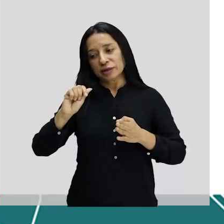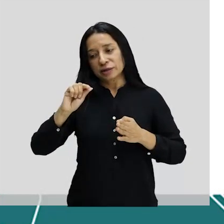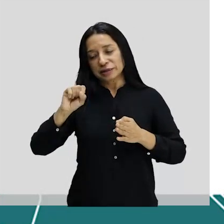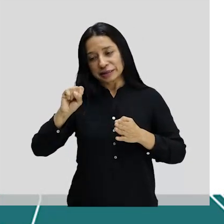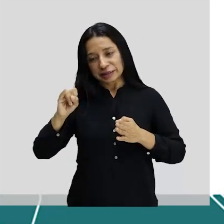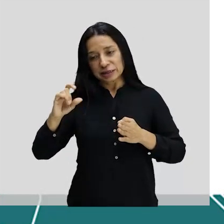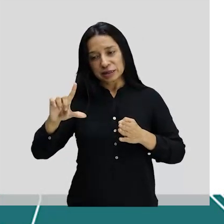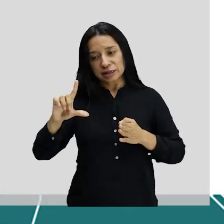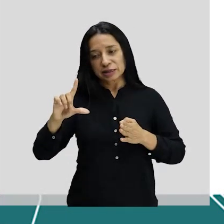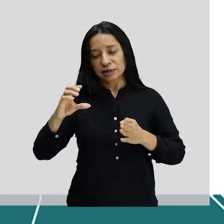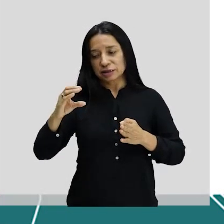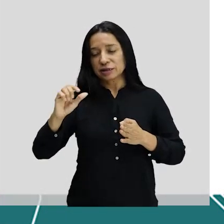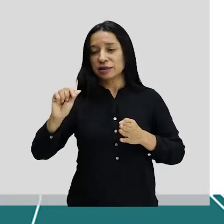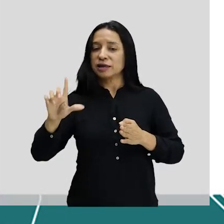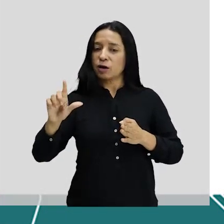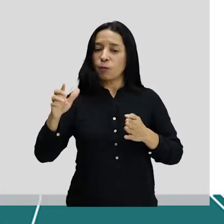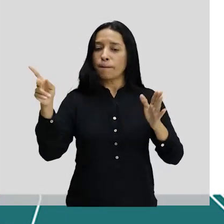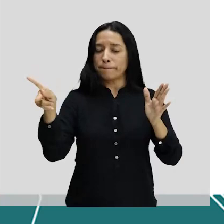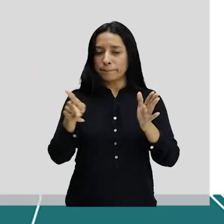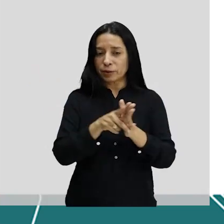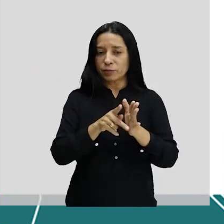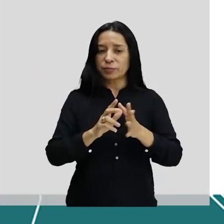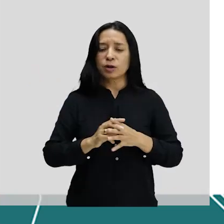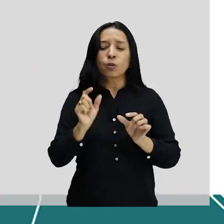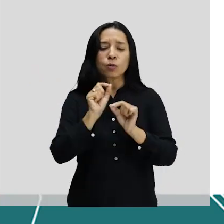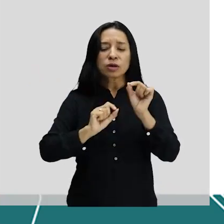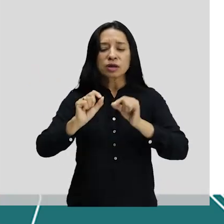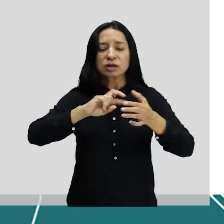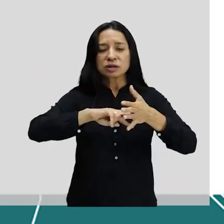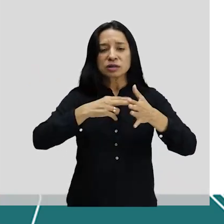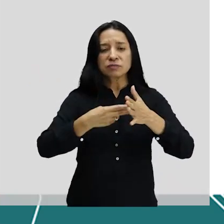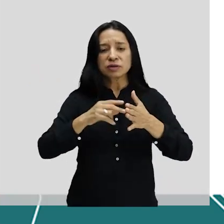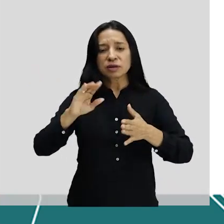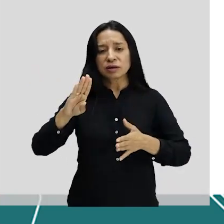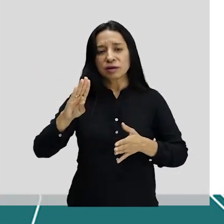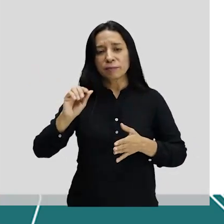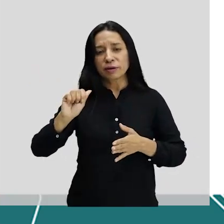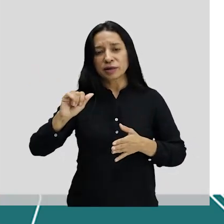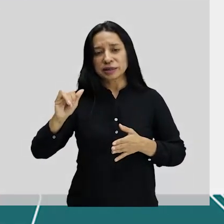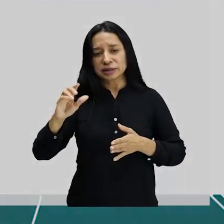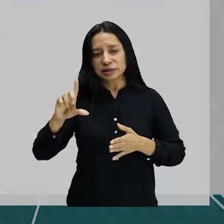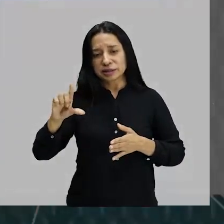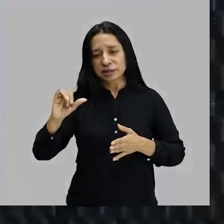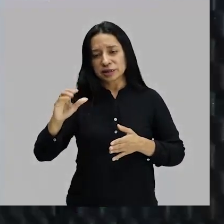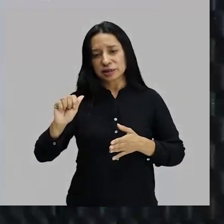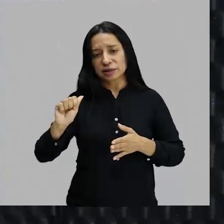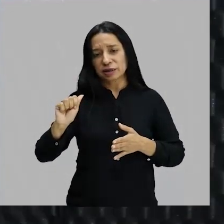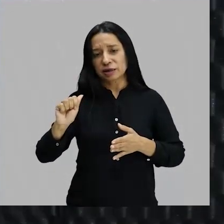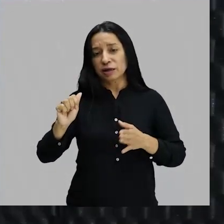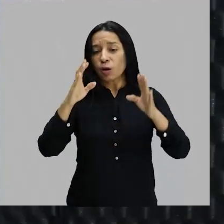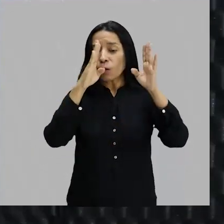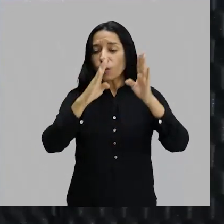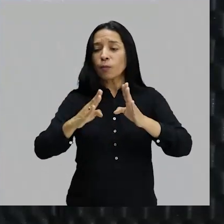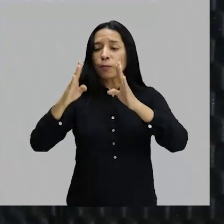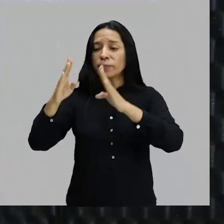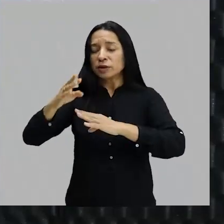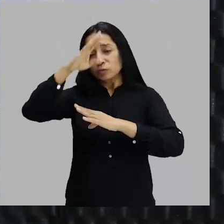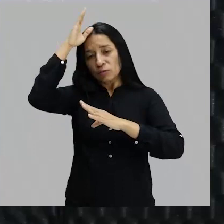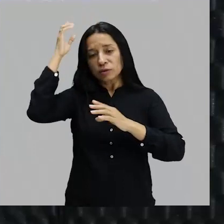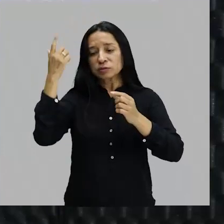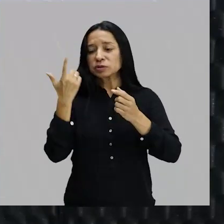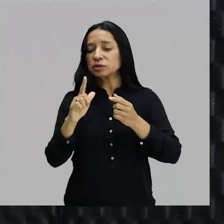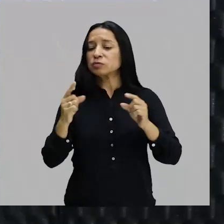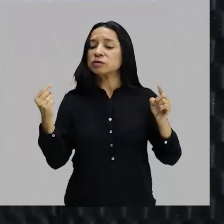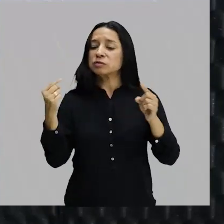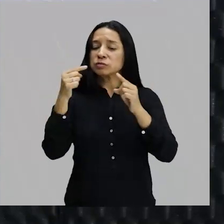ouvi esse termo. O que significa basílica? Basílica era um prédio romano que não tinha a função religiosa, principalmente